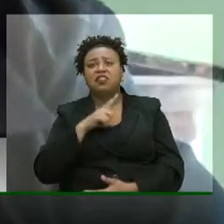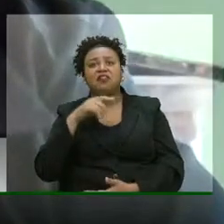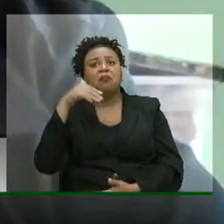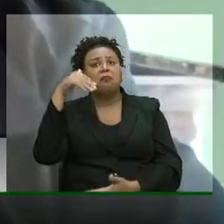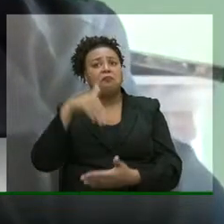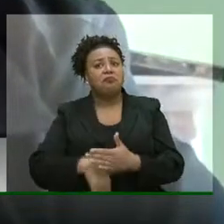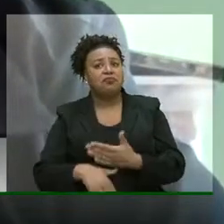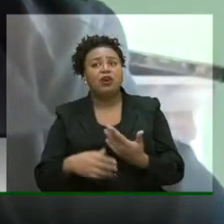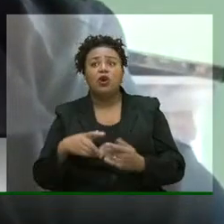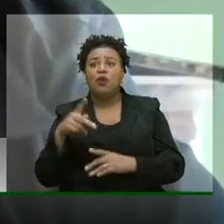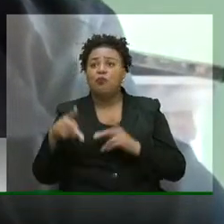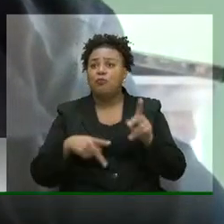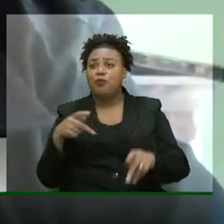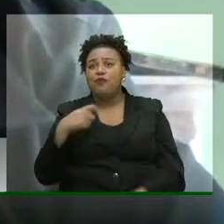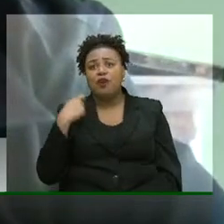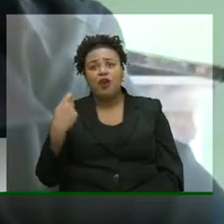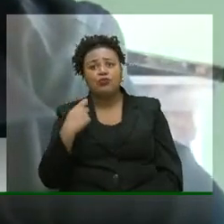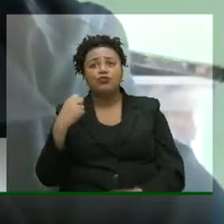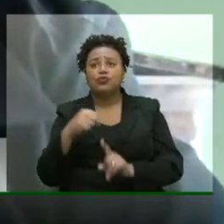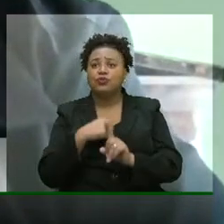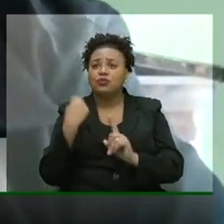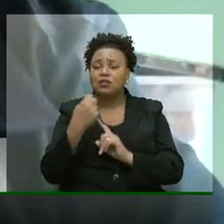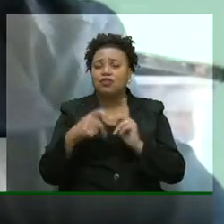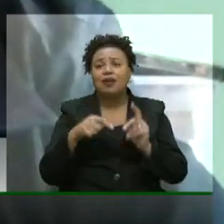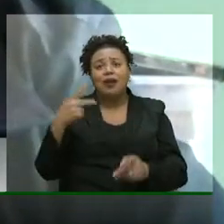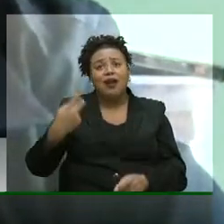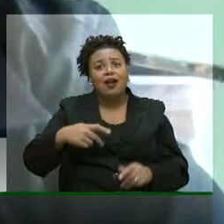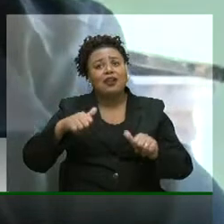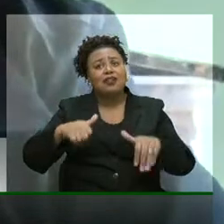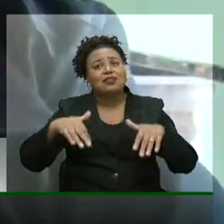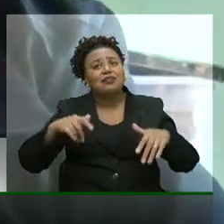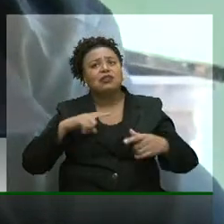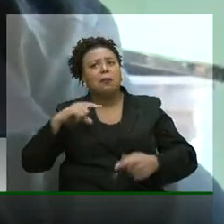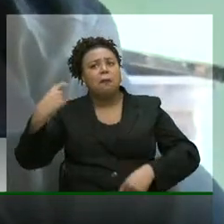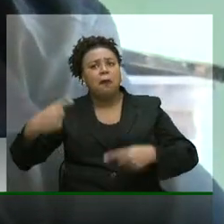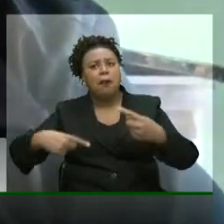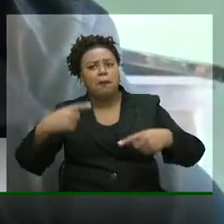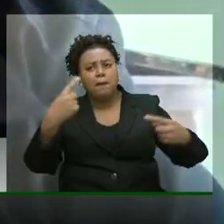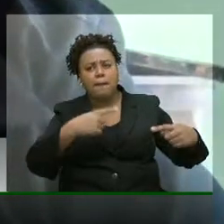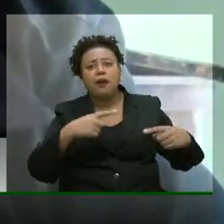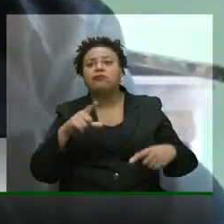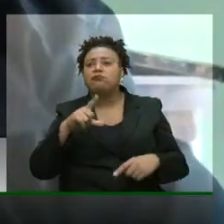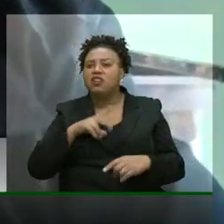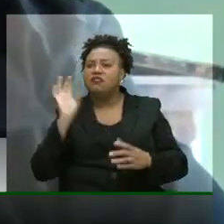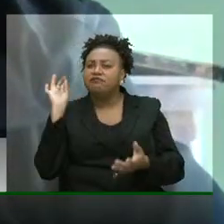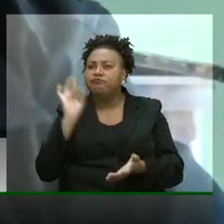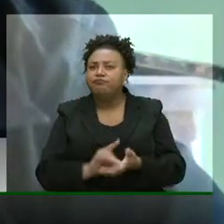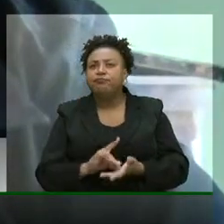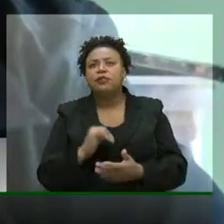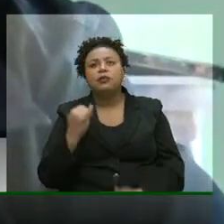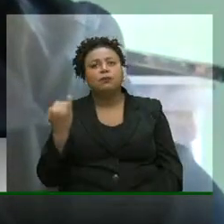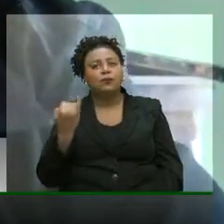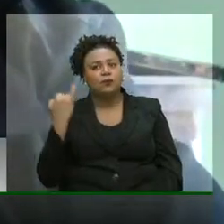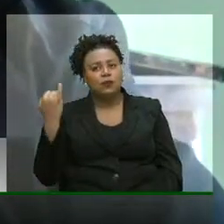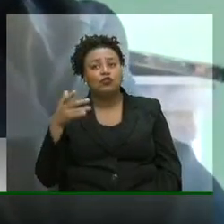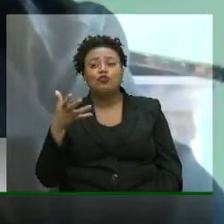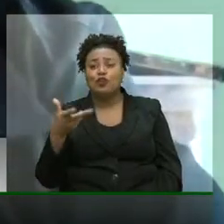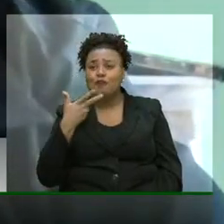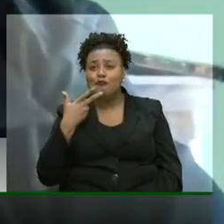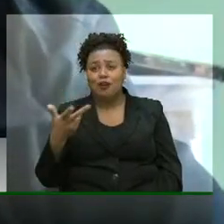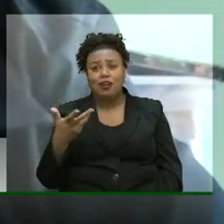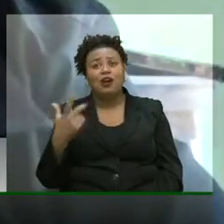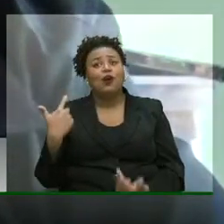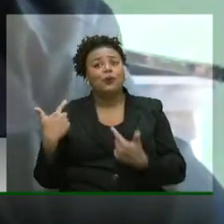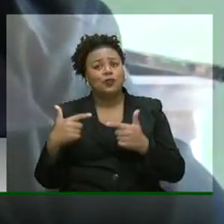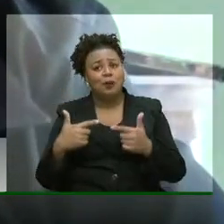uma grande derrota do povo gaúcho, da sociedade gaúcha. Esse parlamento, com seu amplo debate, foi definitivo e importantíssimo. Eu quero destacar